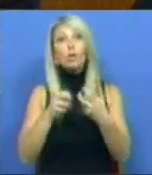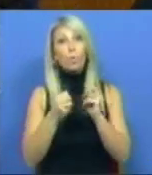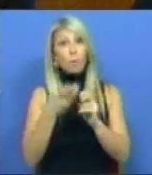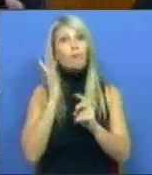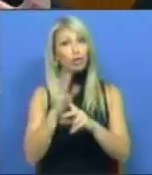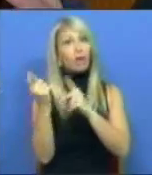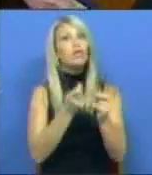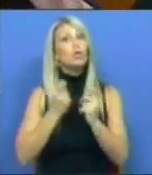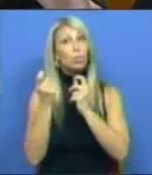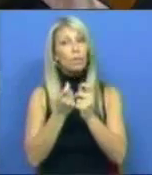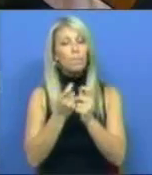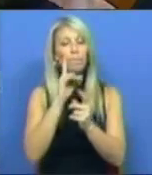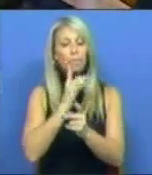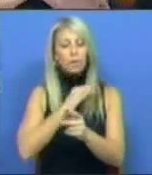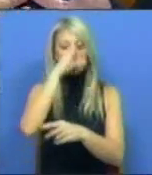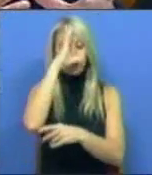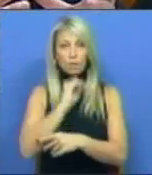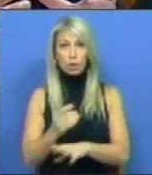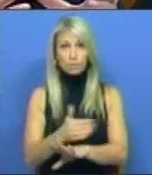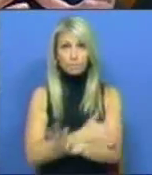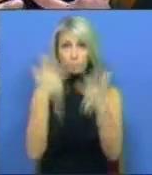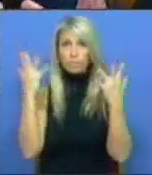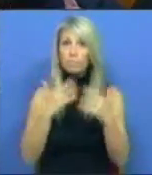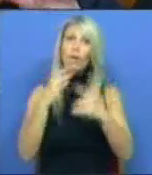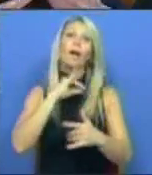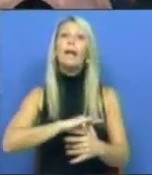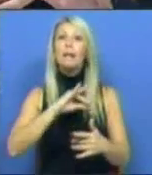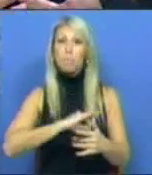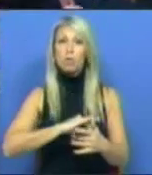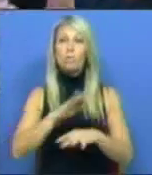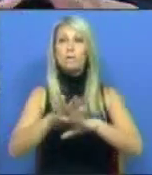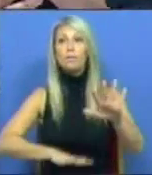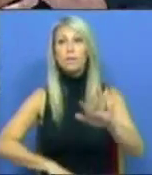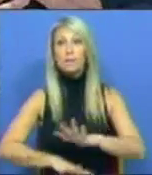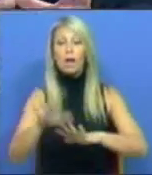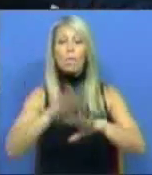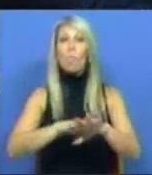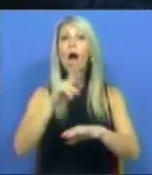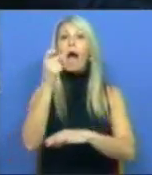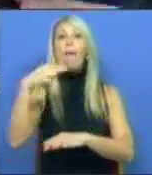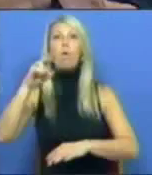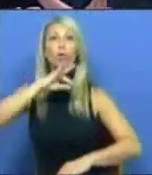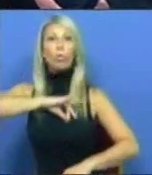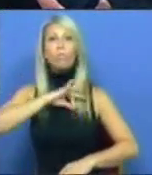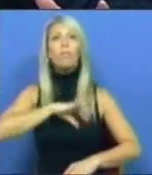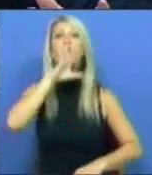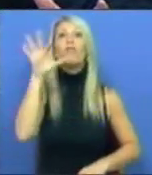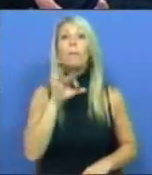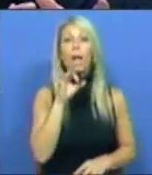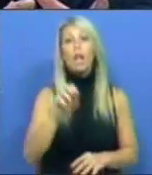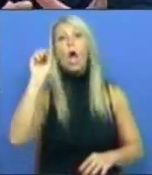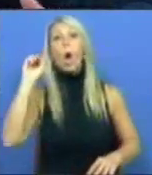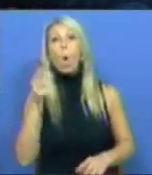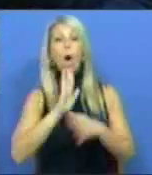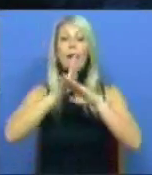Sra. Ministra, a anterior contabilização dos rendimentos que se fazia para abono de família e, portanto, para acesso à ação